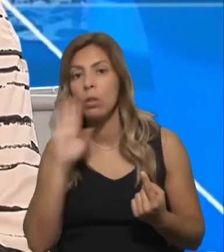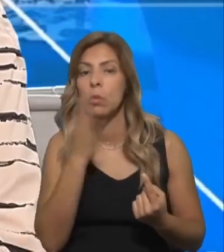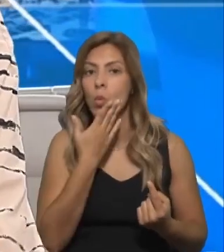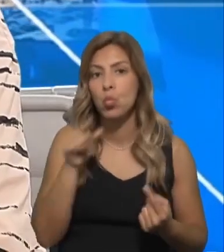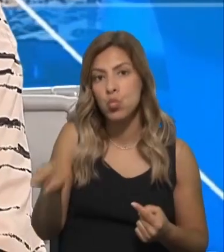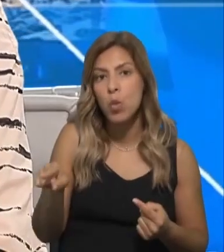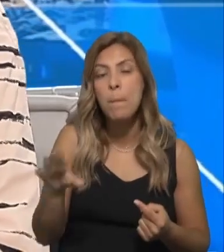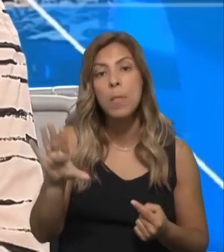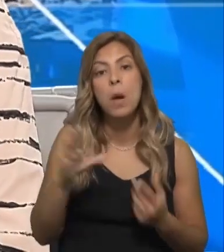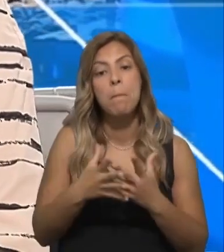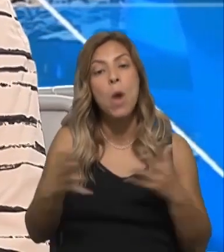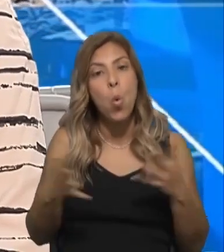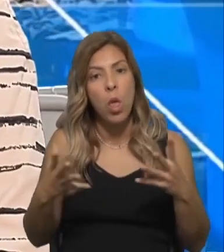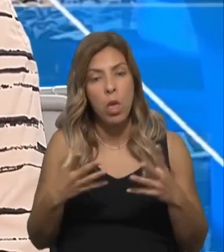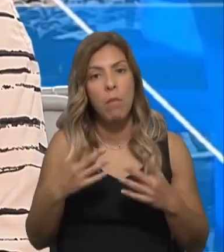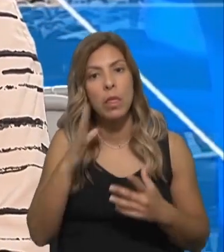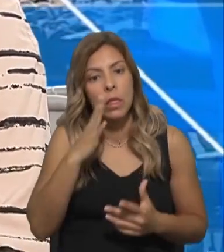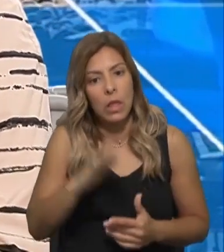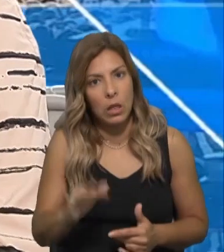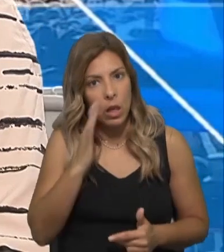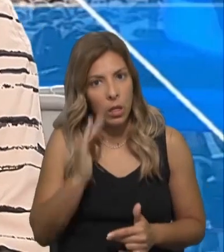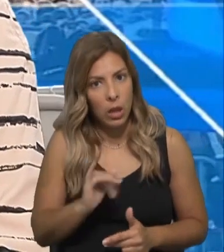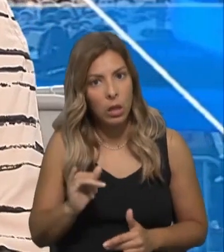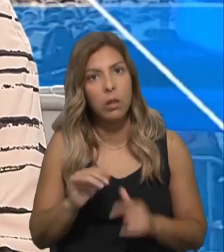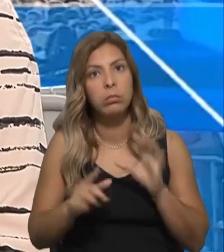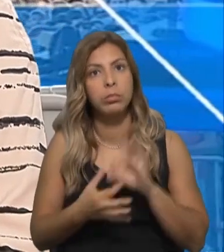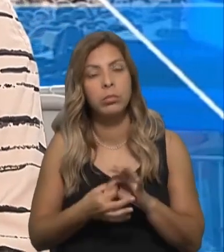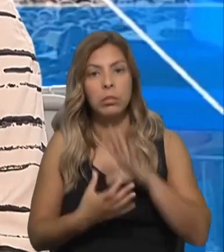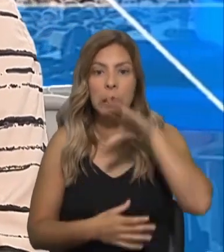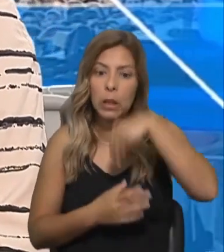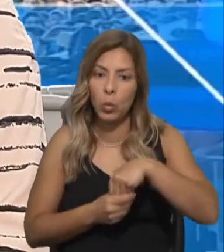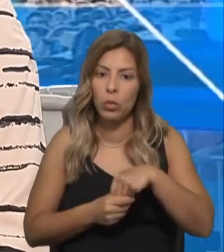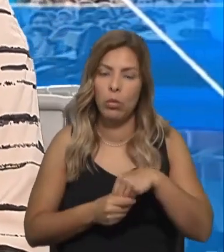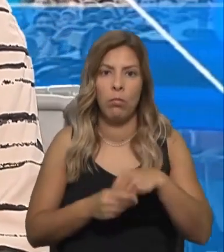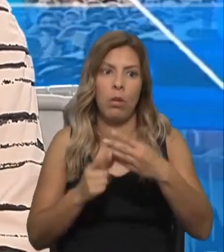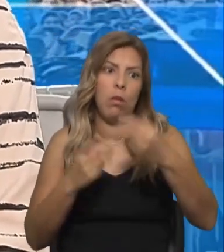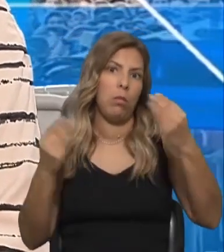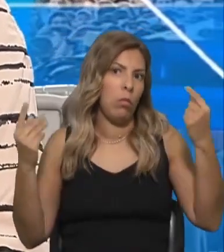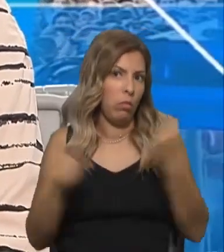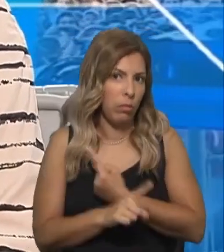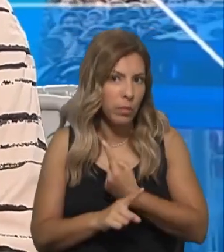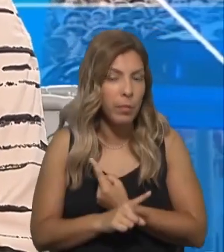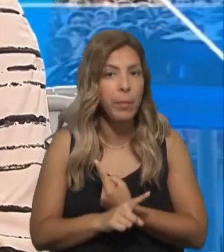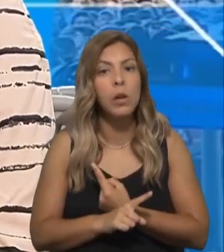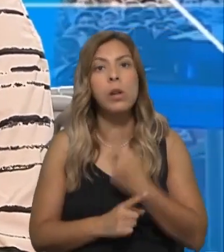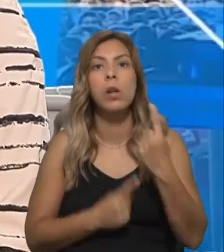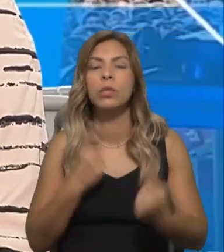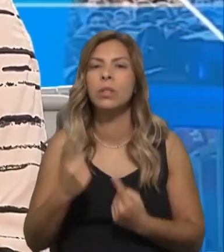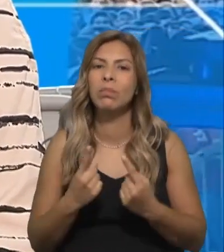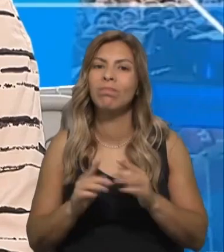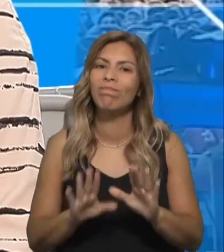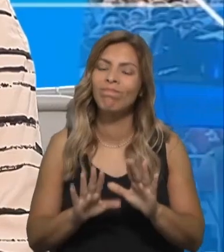muitas vezes há uma tentação da comunicação da Igreja ser ad intra demasiado. E de ser, às vezes, com uma linguagem